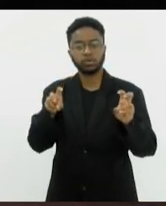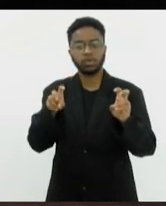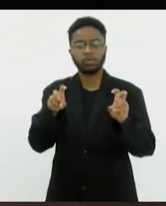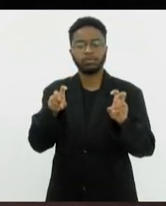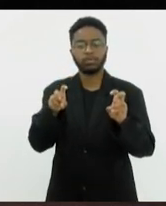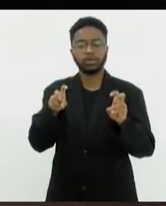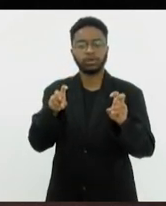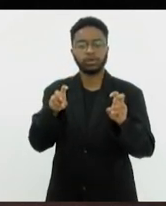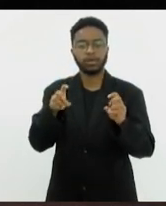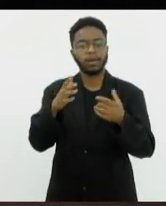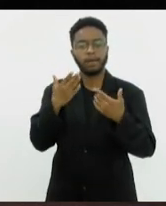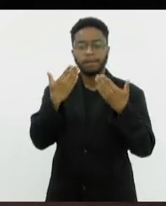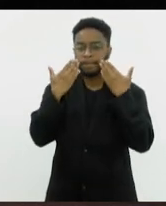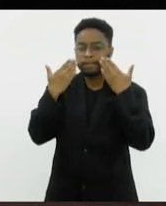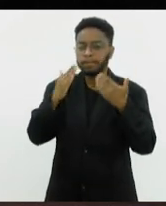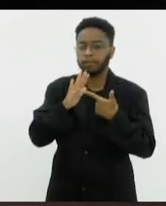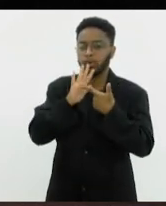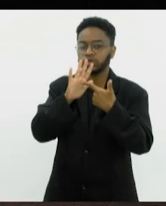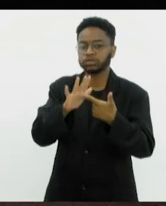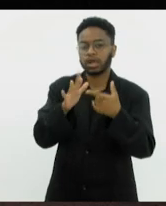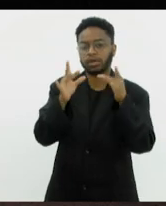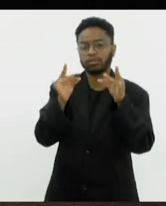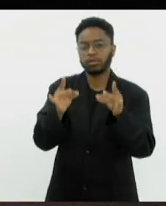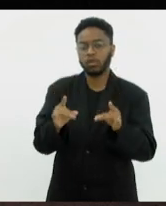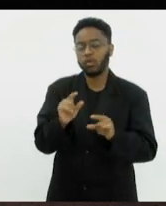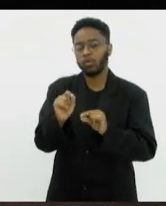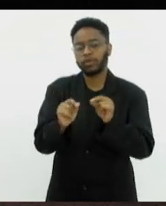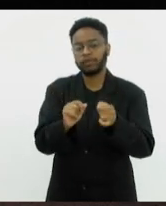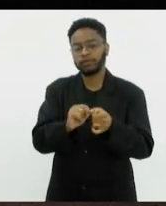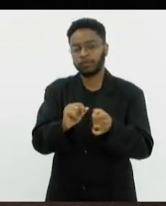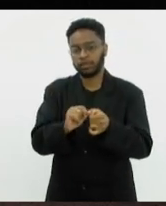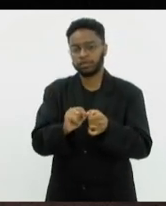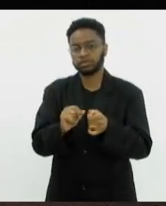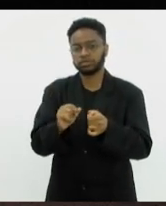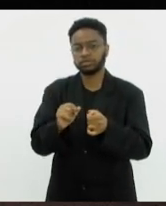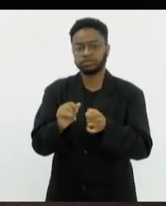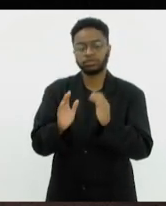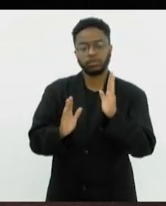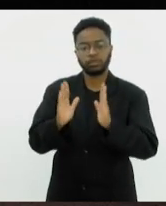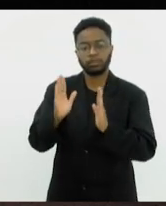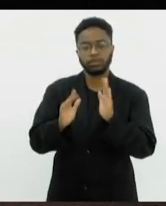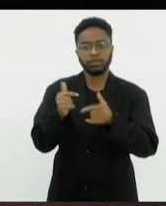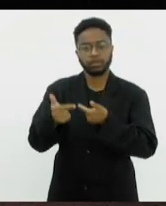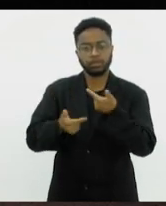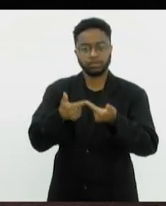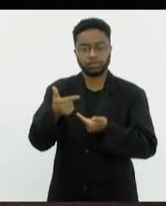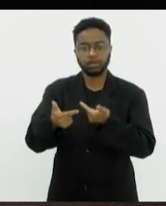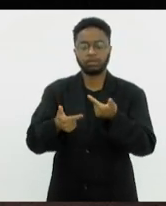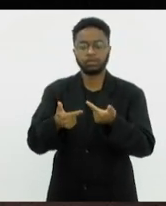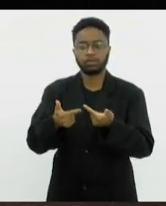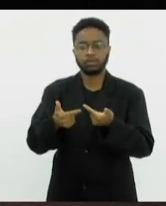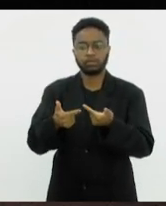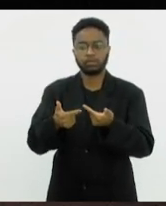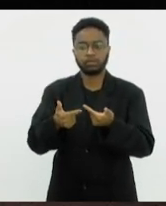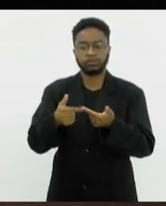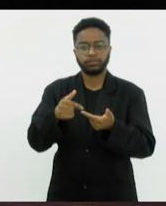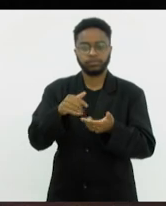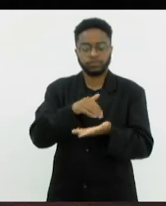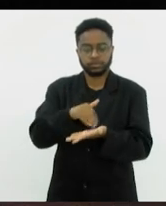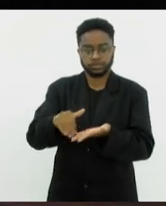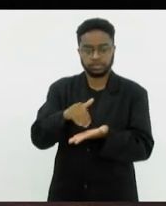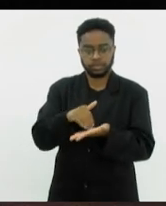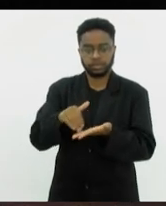contas do tempo que Vossa Excelência ficou como dublê de